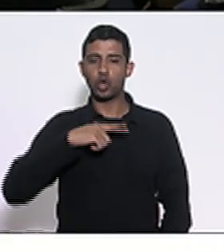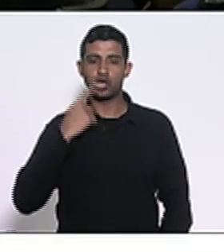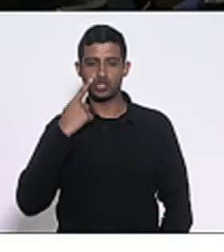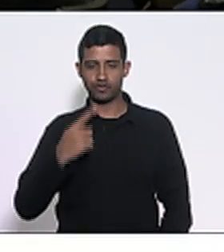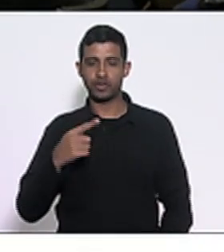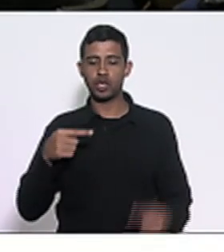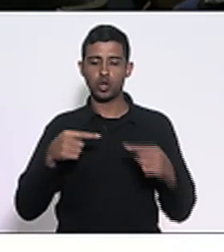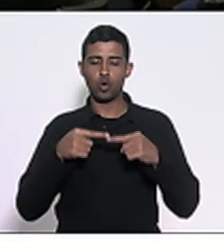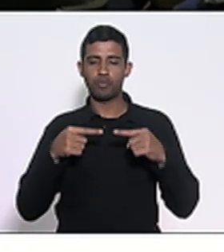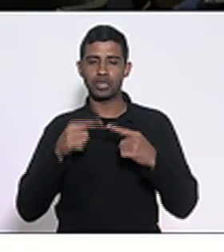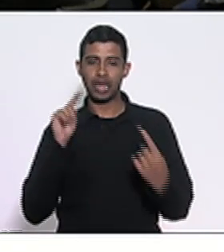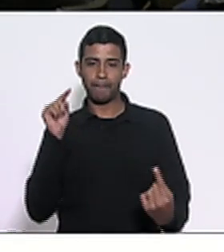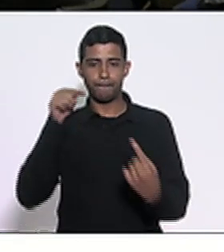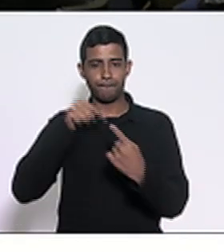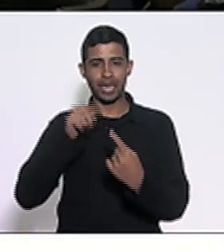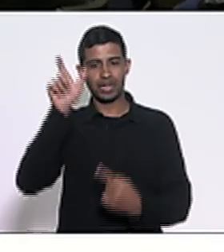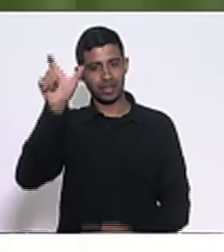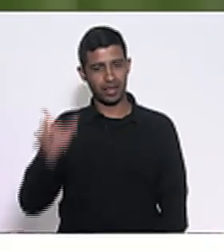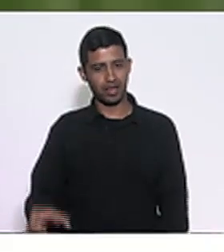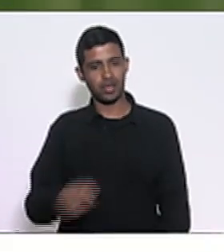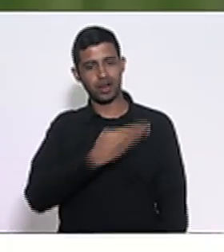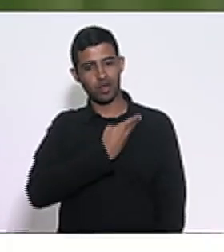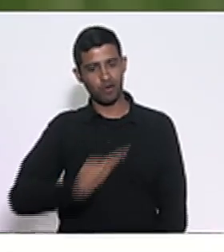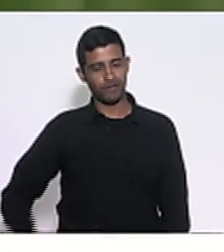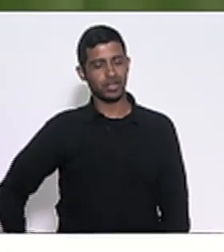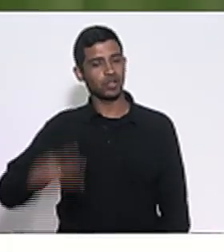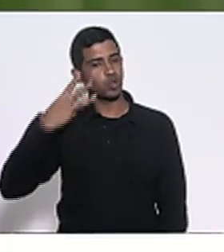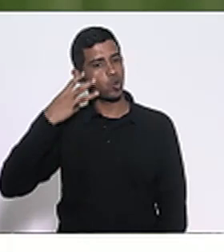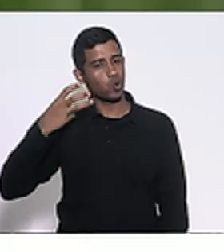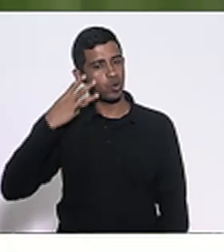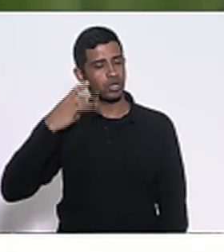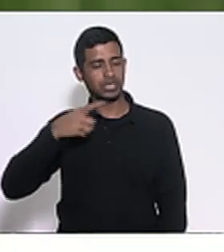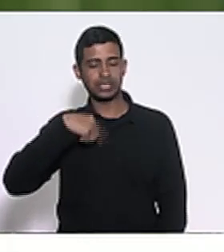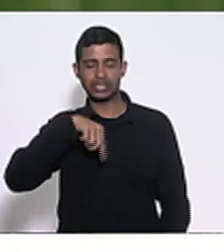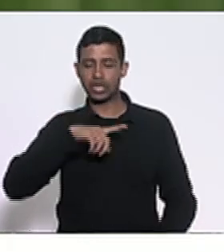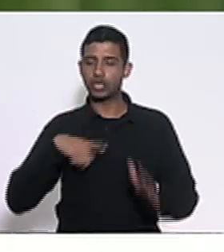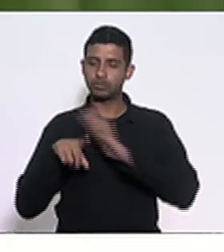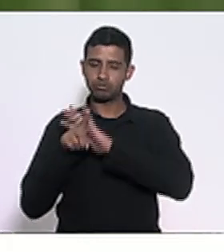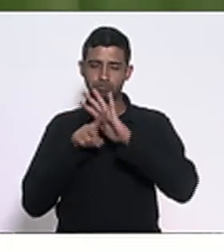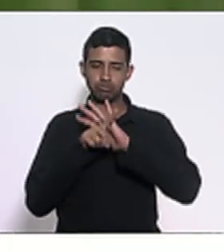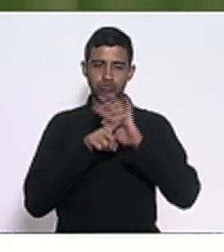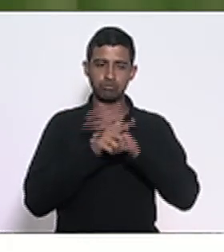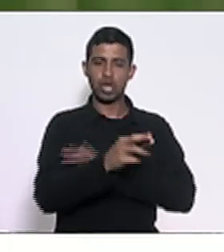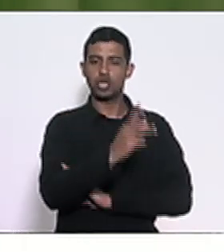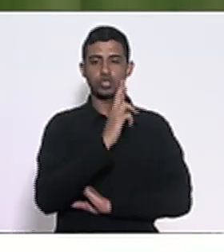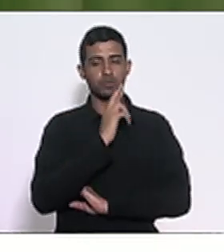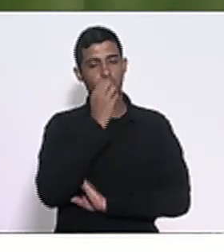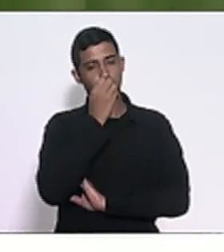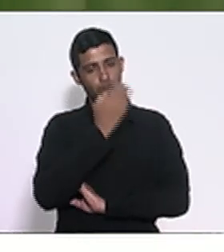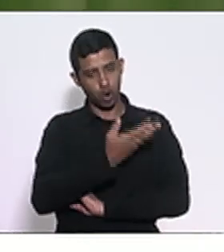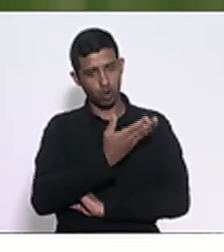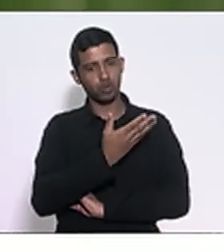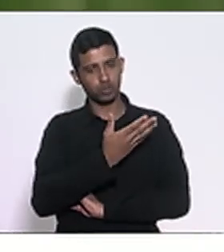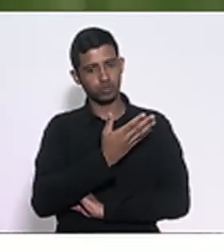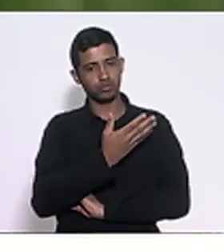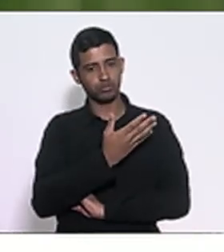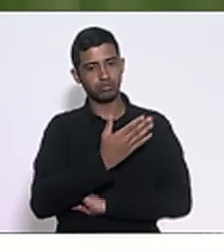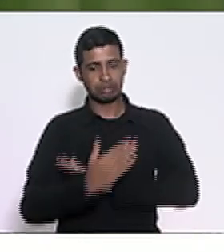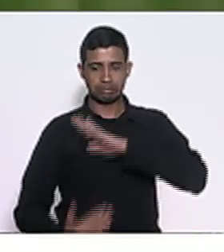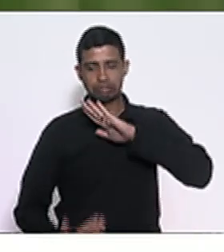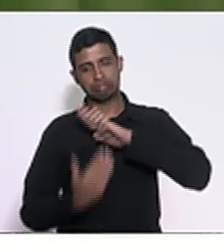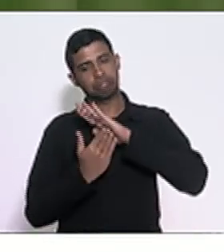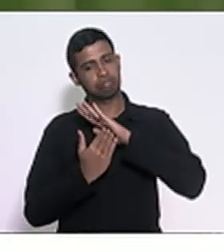do governador, e esse inventário já nos dá um diagnóstico muito bom, né? Não esgotou ainda o tema, porque tem